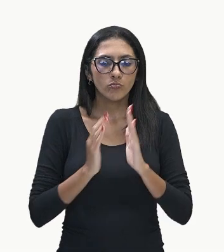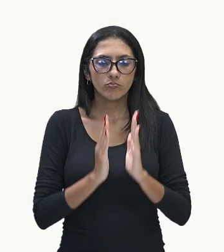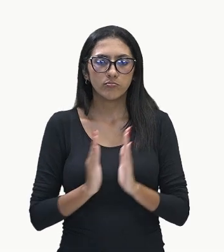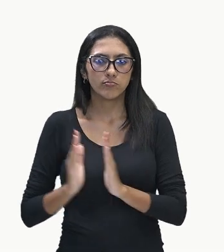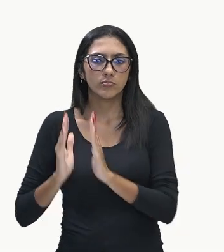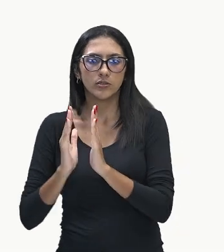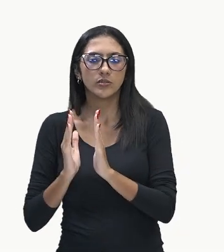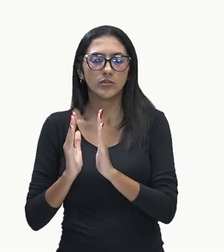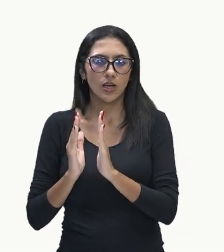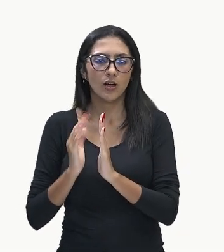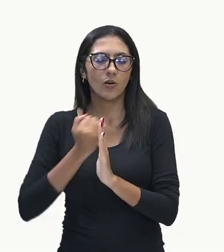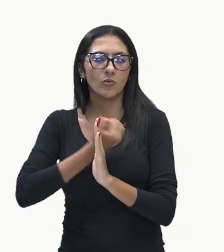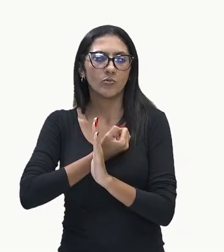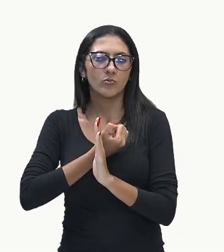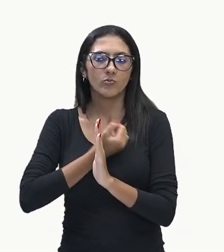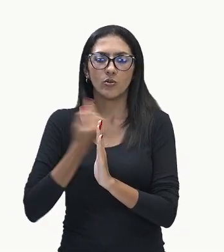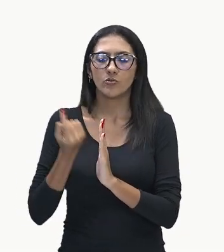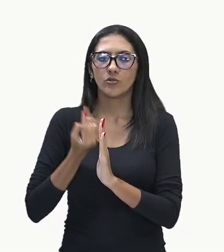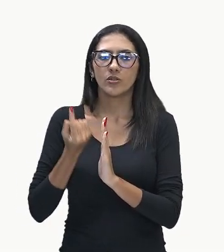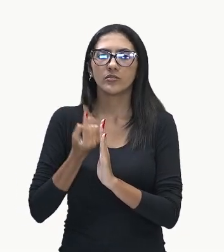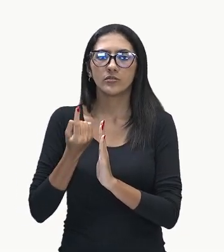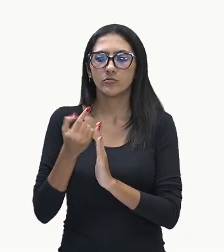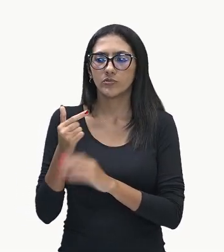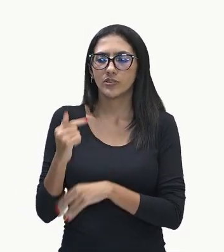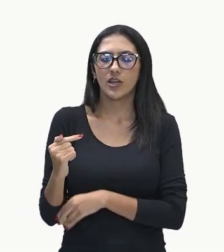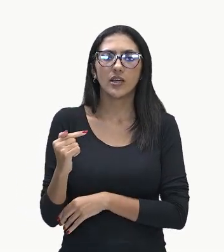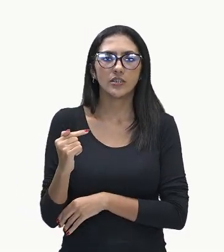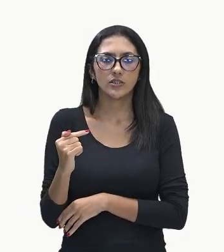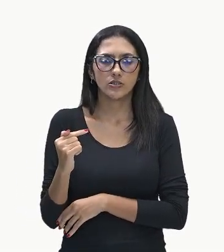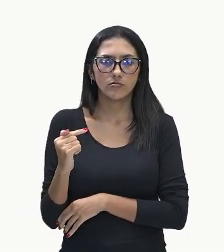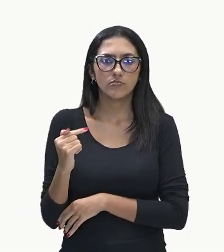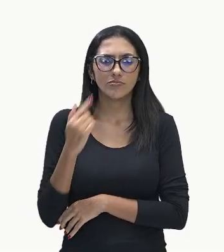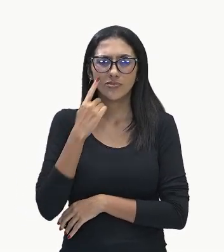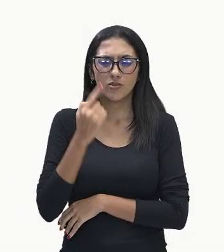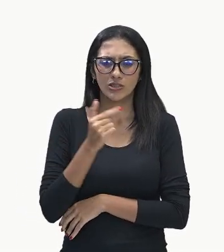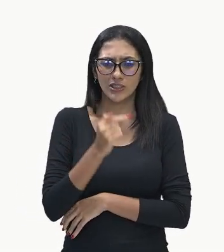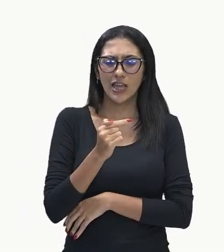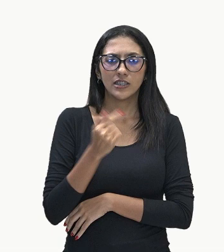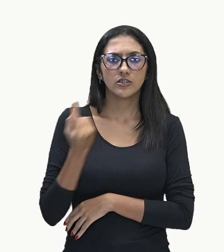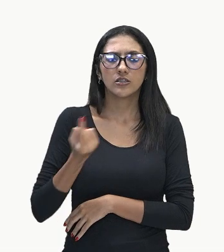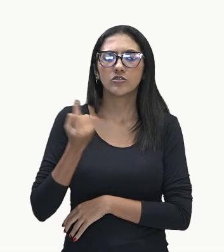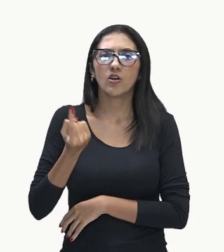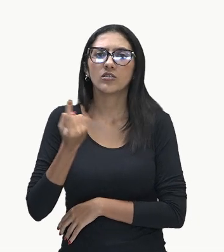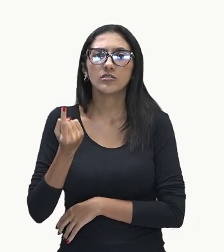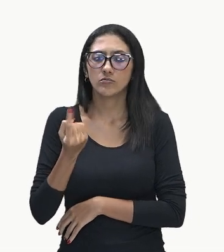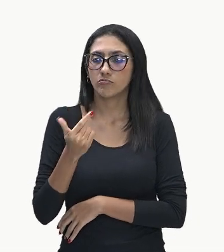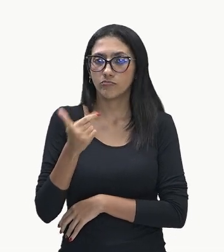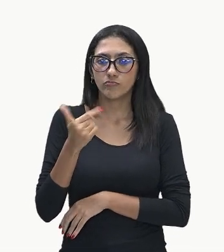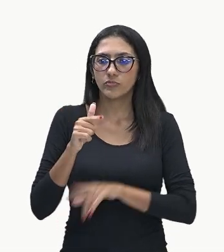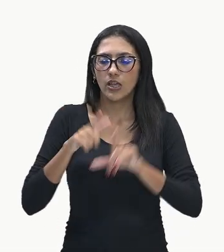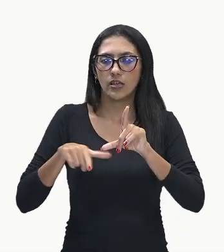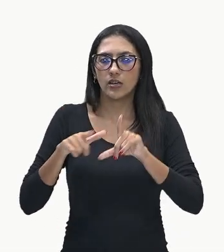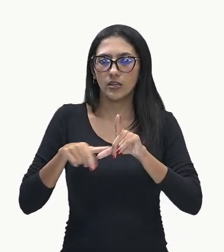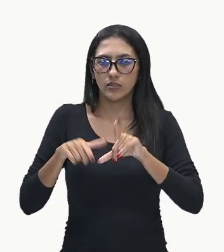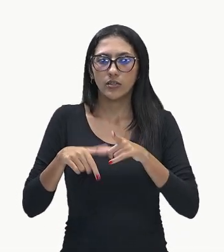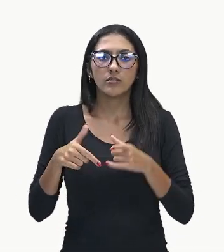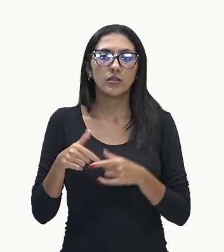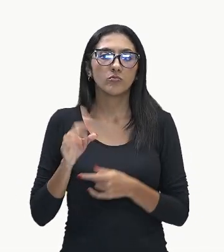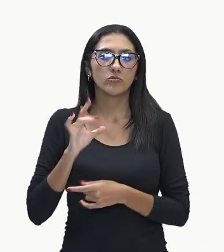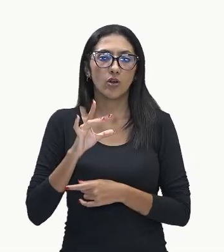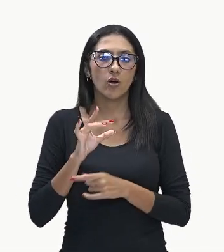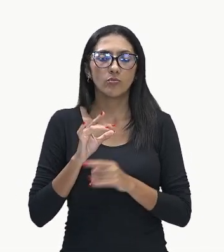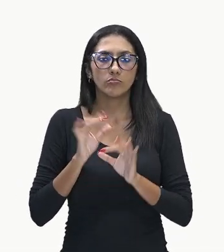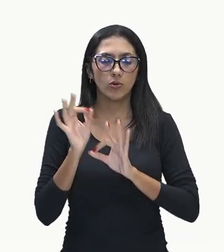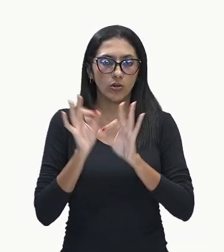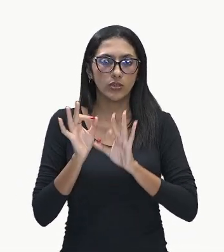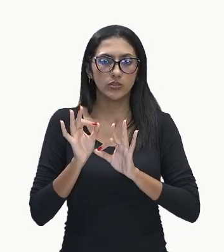com o 7. O 7 tem incógnita. Tem o x ao lado dele? Não. Então, vamos trocar logo ele de lado. Ele